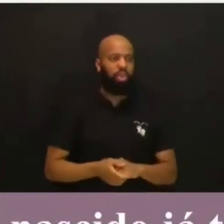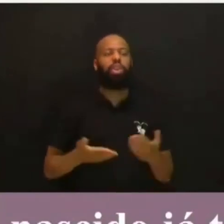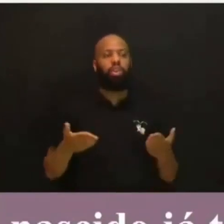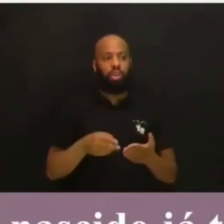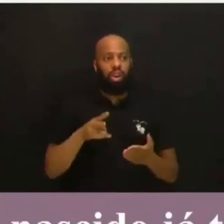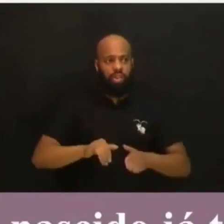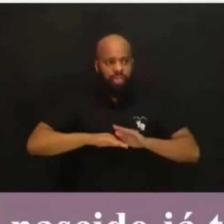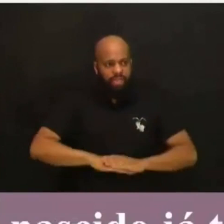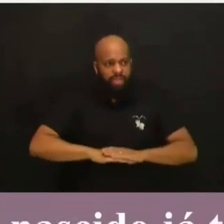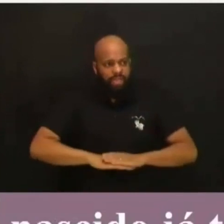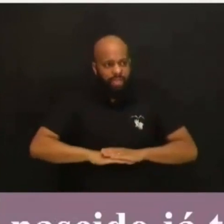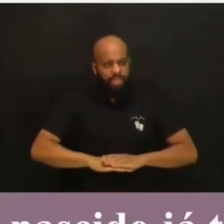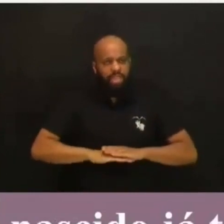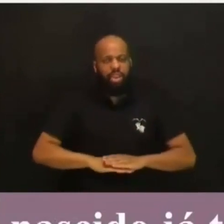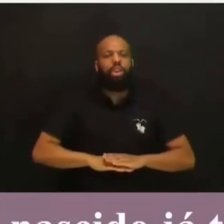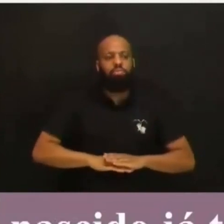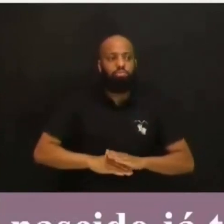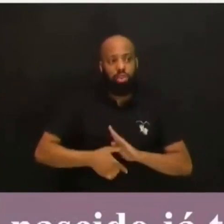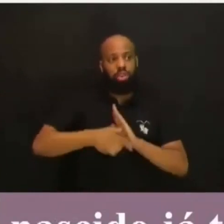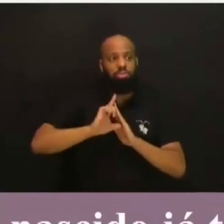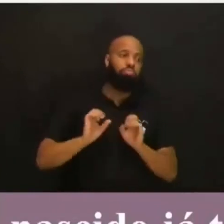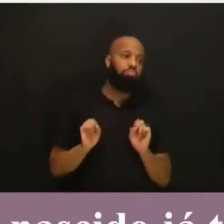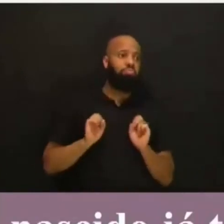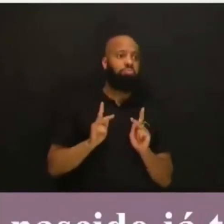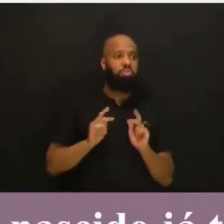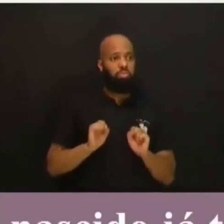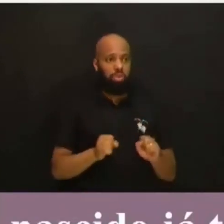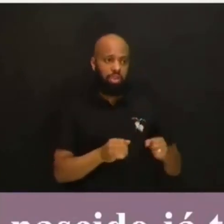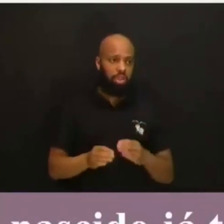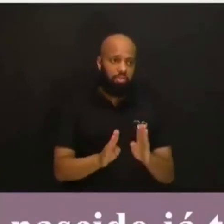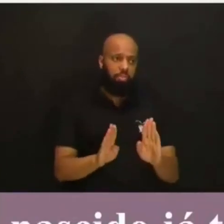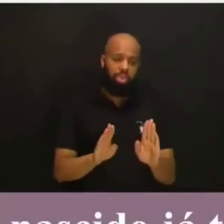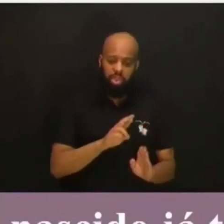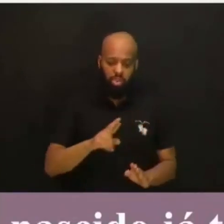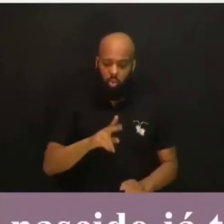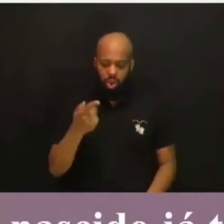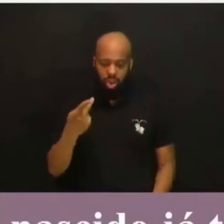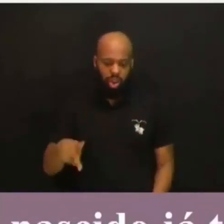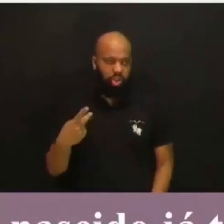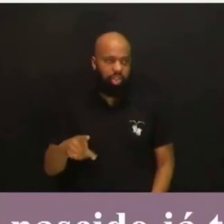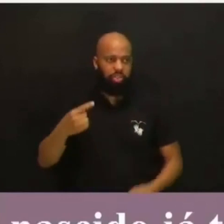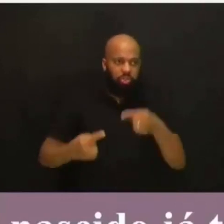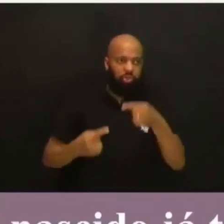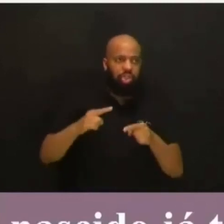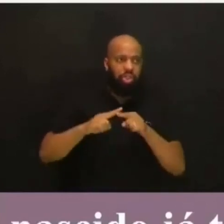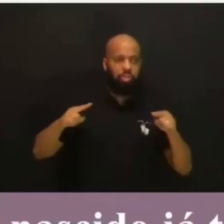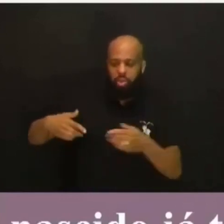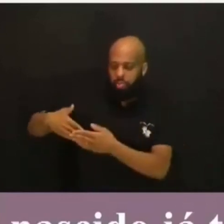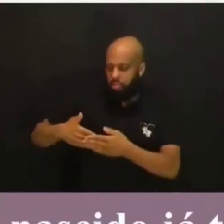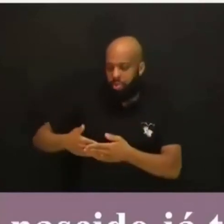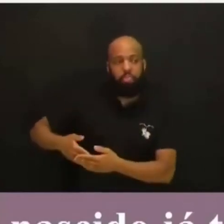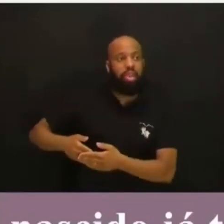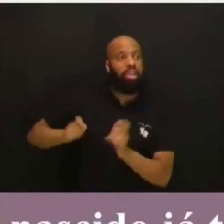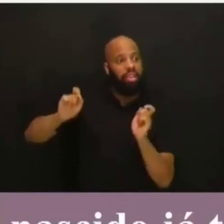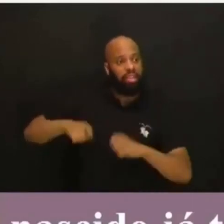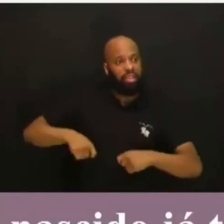um parto prematuro. Ok, talvez fosse um caminho, não cabe aqui essa discussão, mas aquele bebê era